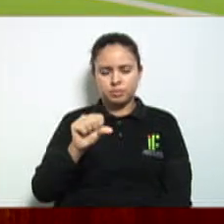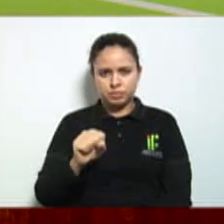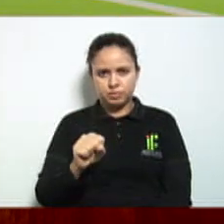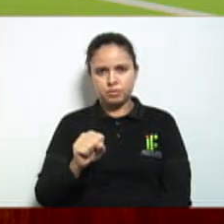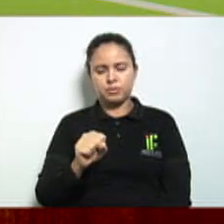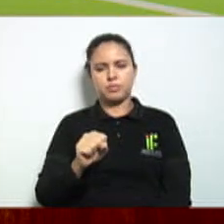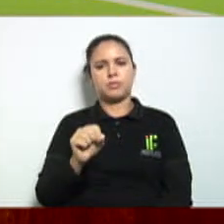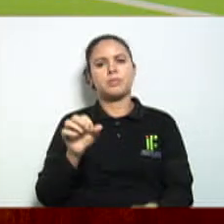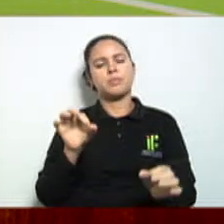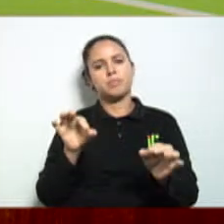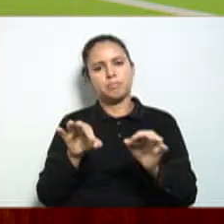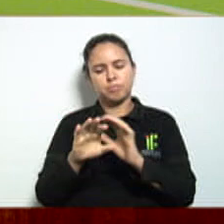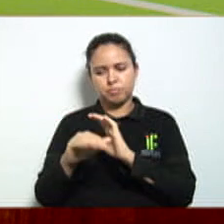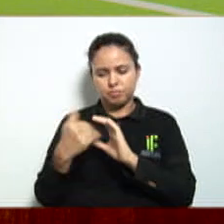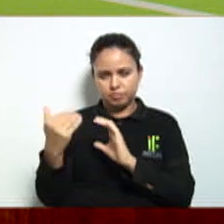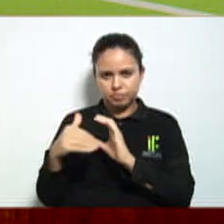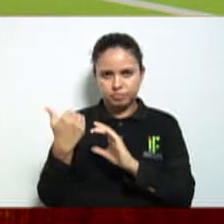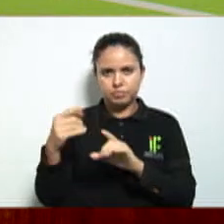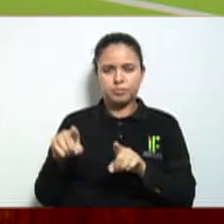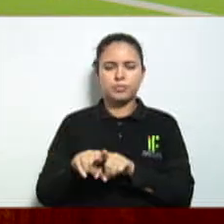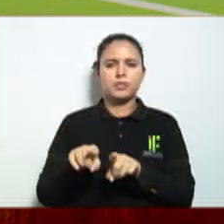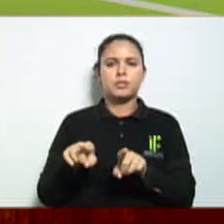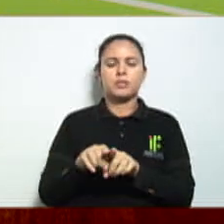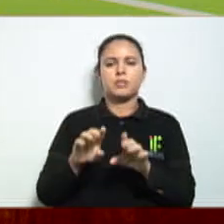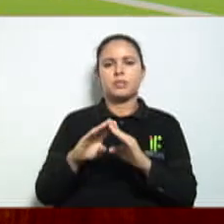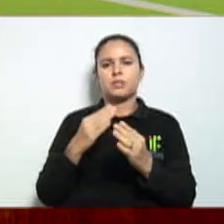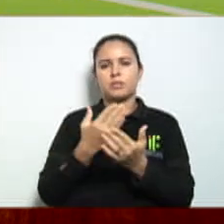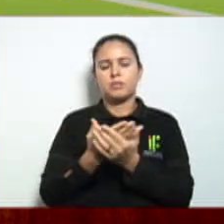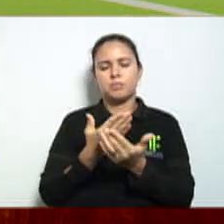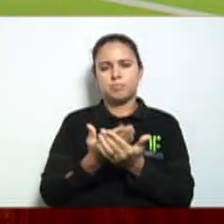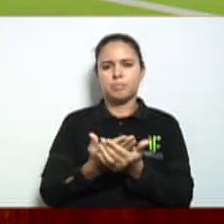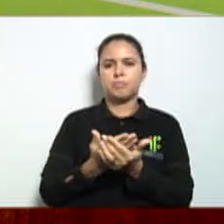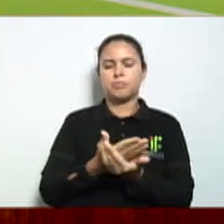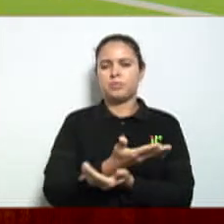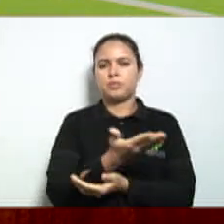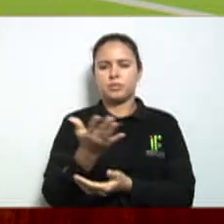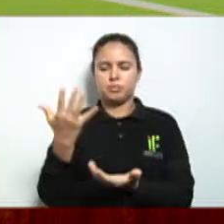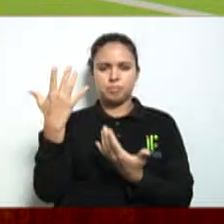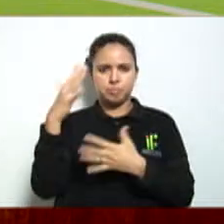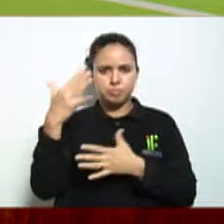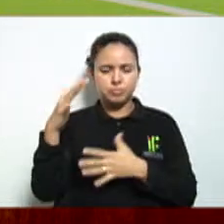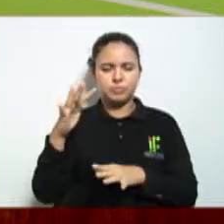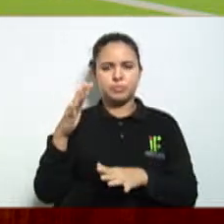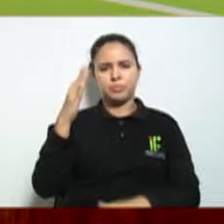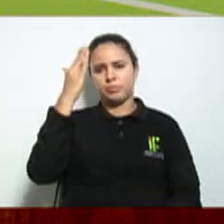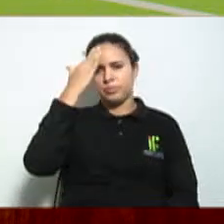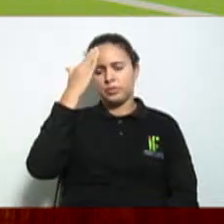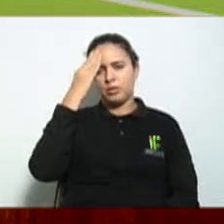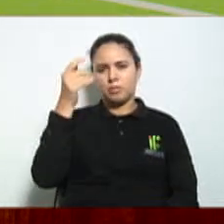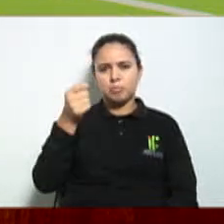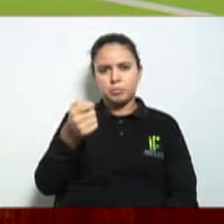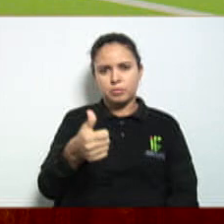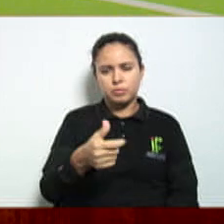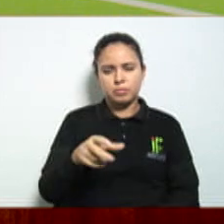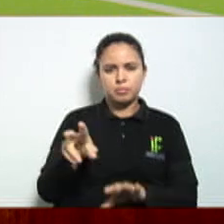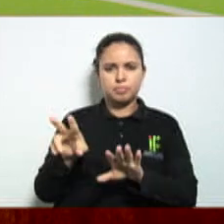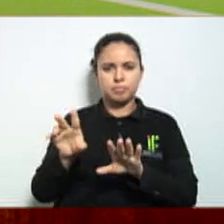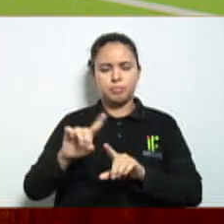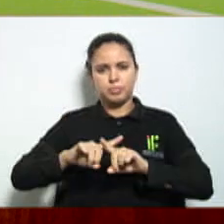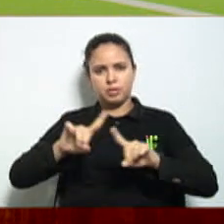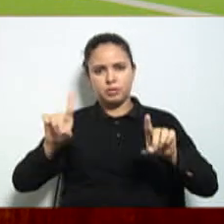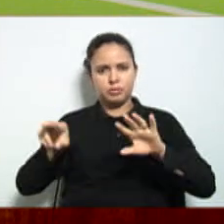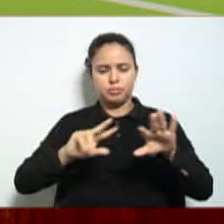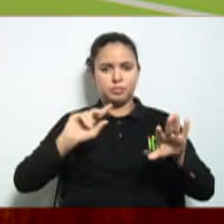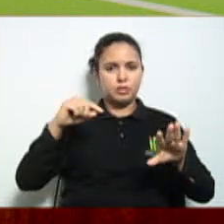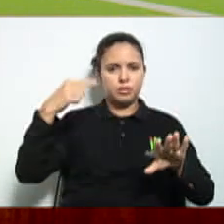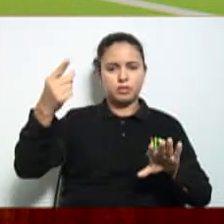participaram, a escola Celso Freire, então parabéns. Eu sei que teve poucas participações hoje, mas acredito que na próxima aula terá todos os